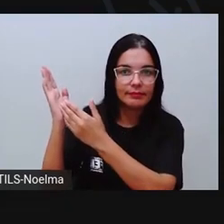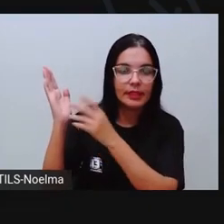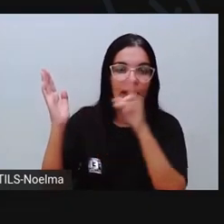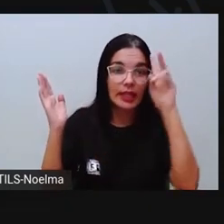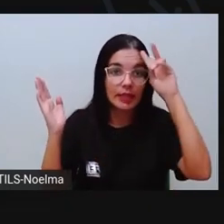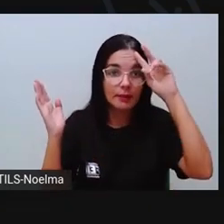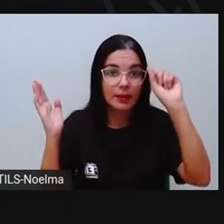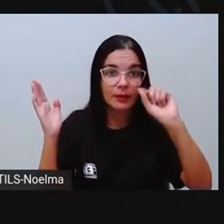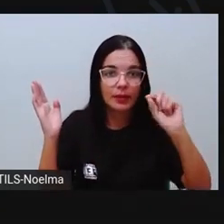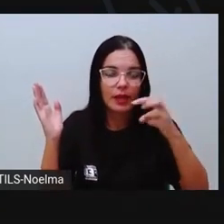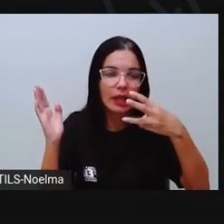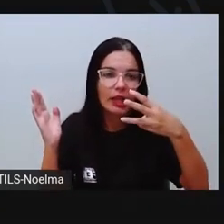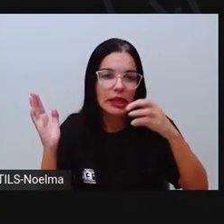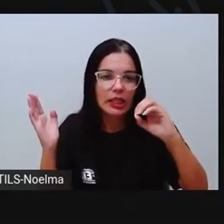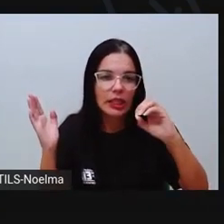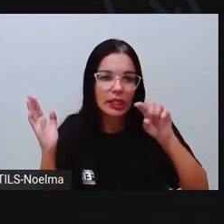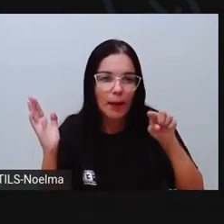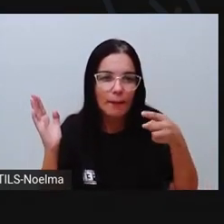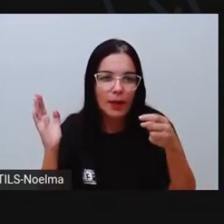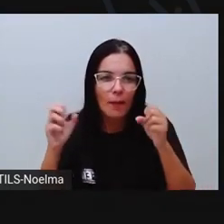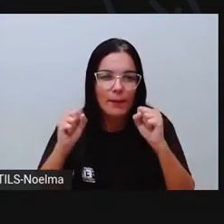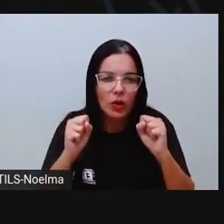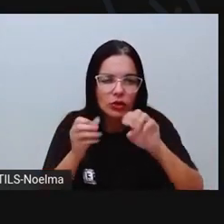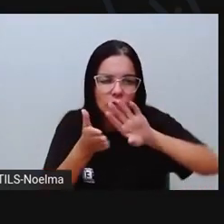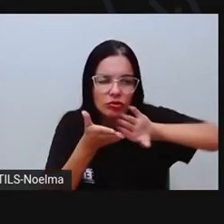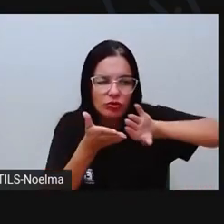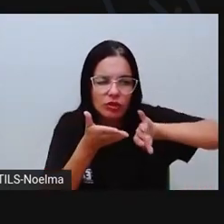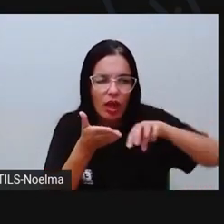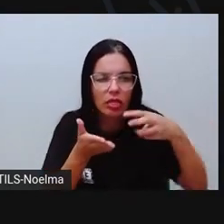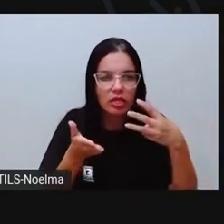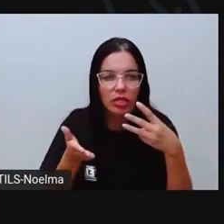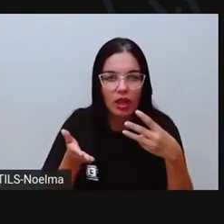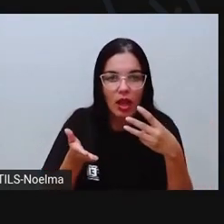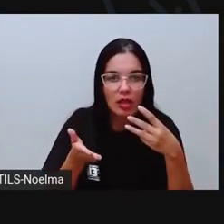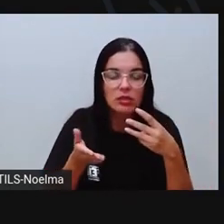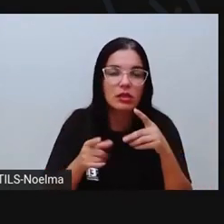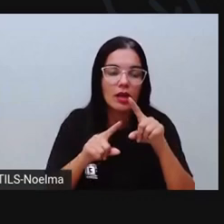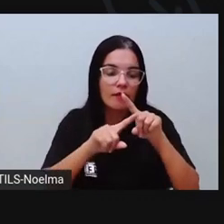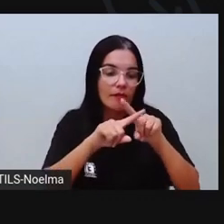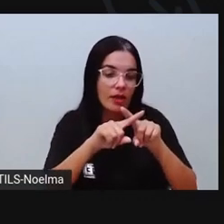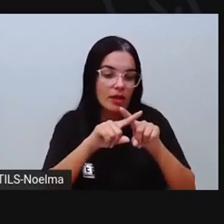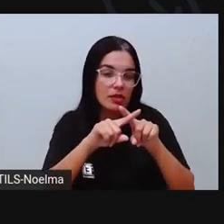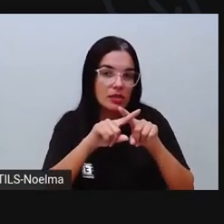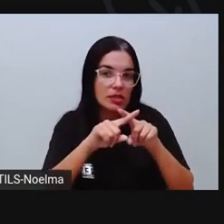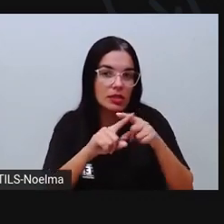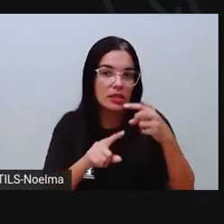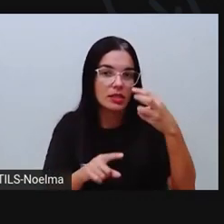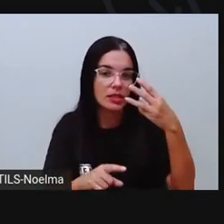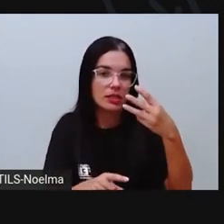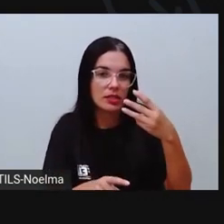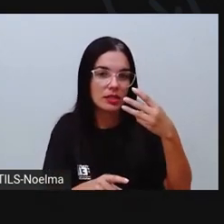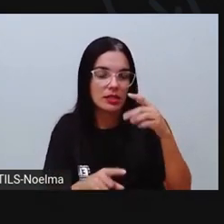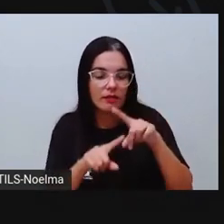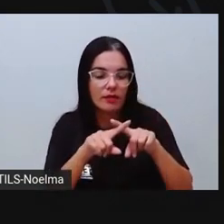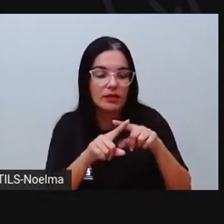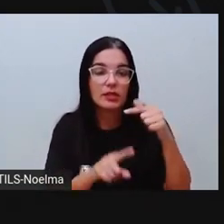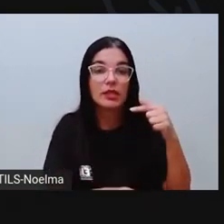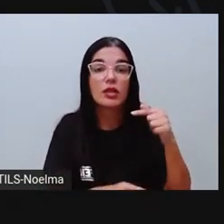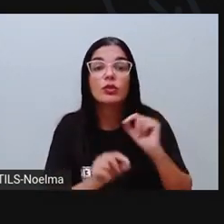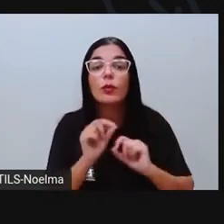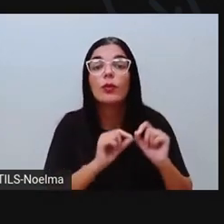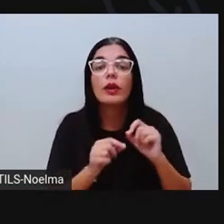gente, e multiplicar aqui pelo número 7, diretamente. Vou multiplicar aqui, ó, 3 vezes